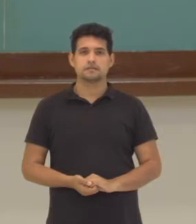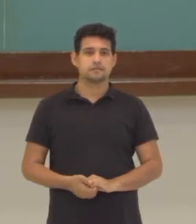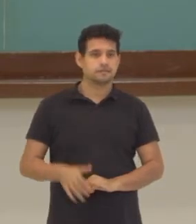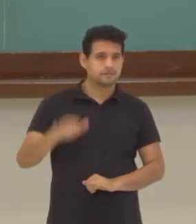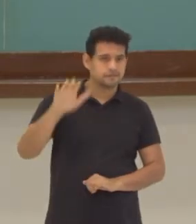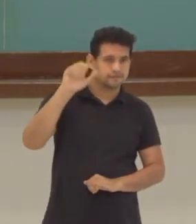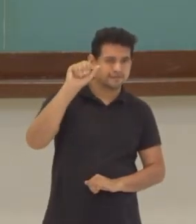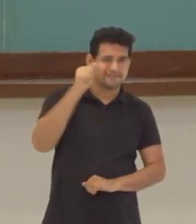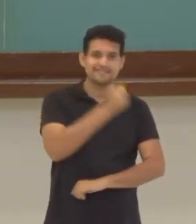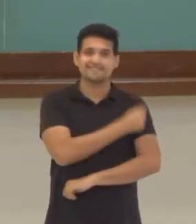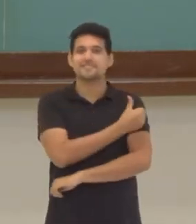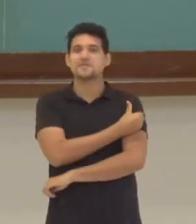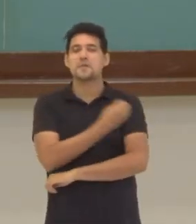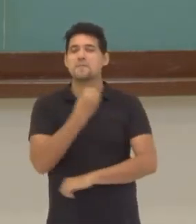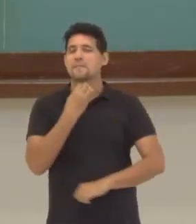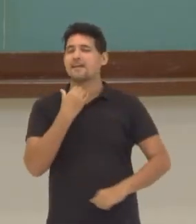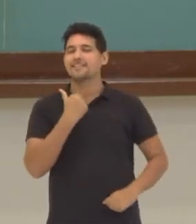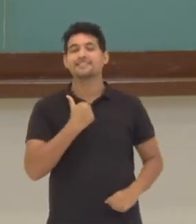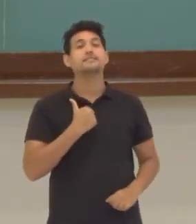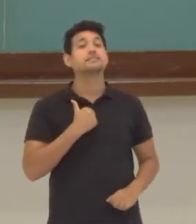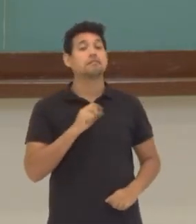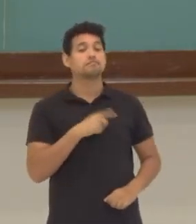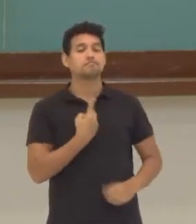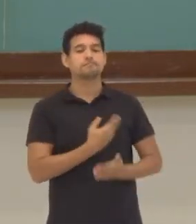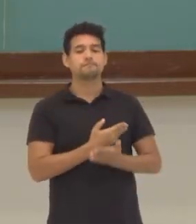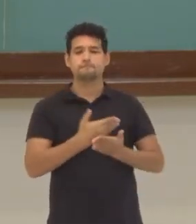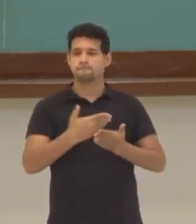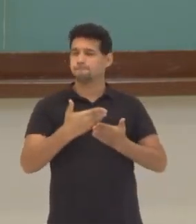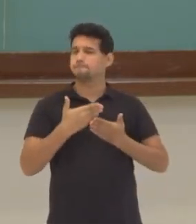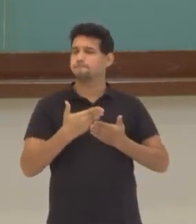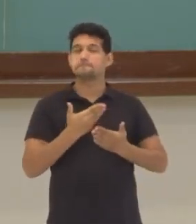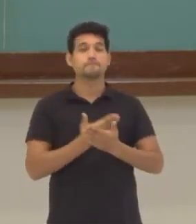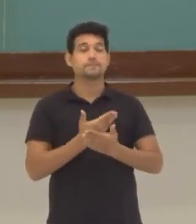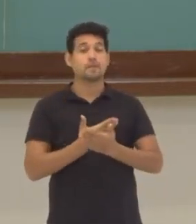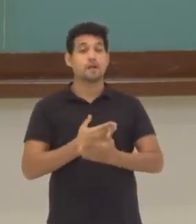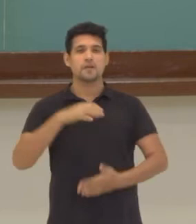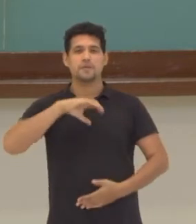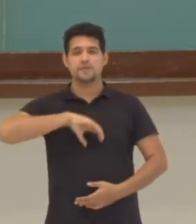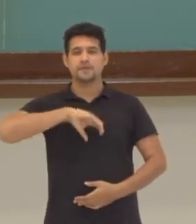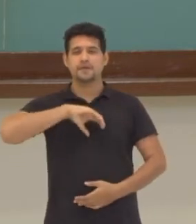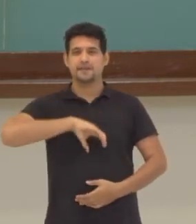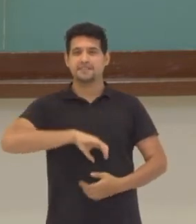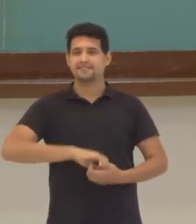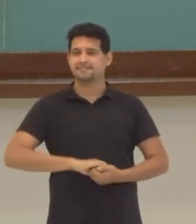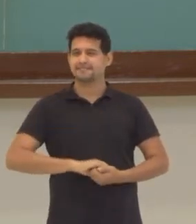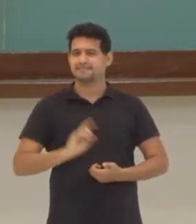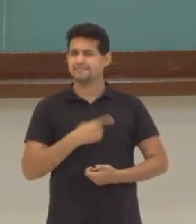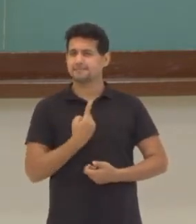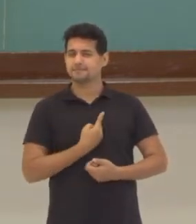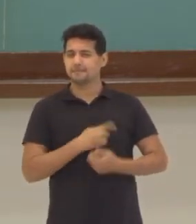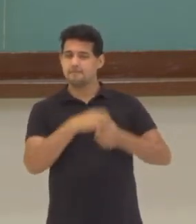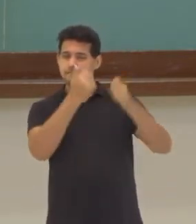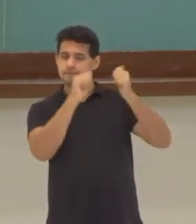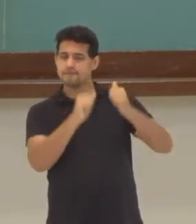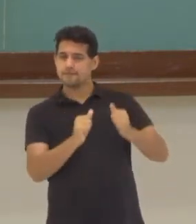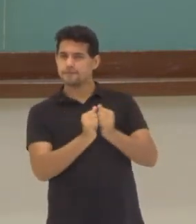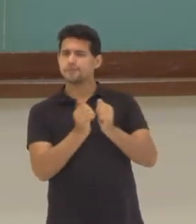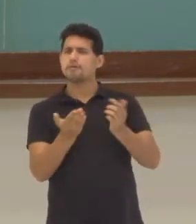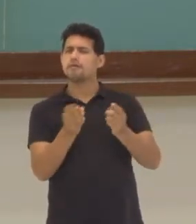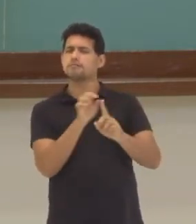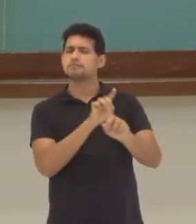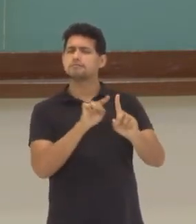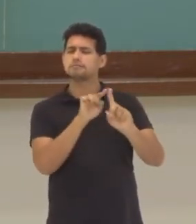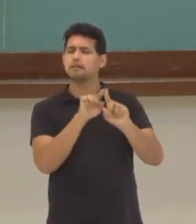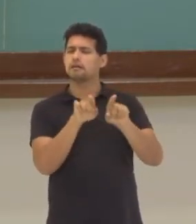Olá, alunos do sexto ano, tudo bem com vocês? Estamos iniciando mais uma aula de língua portuguesa. Vamos conferir juntos os